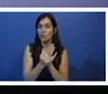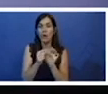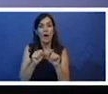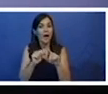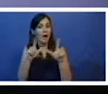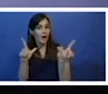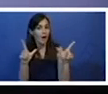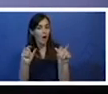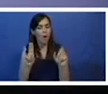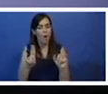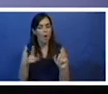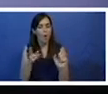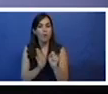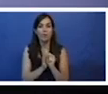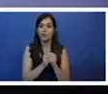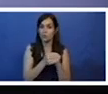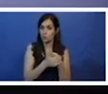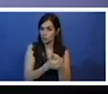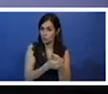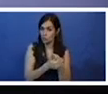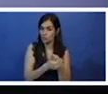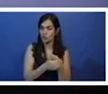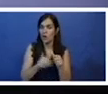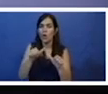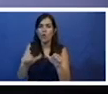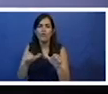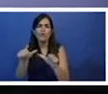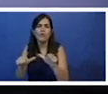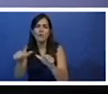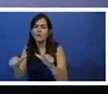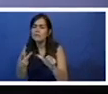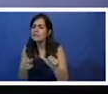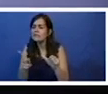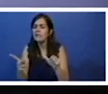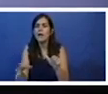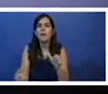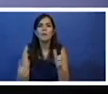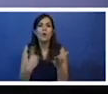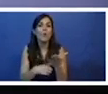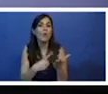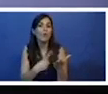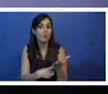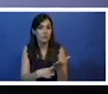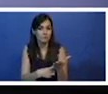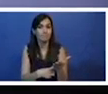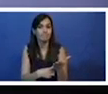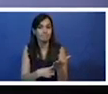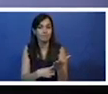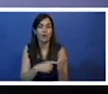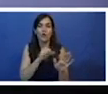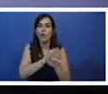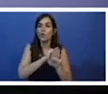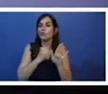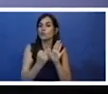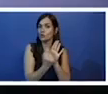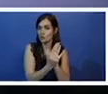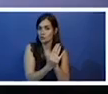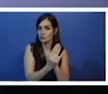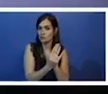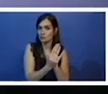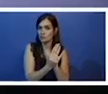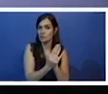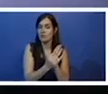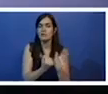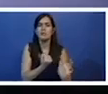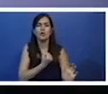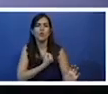o infinitivo flexionado, aquele que é modificado, sempre concordará com o sujeito. Em número, se é